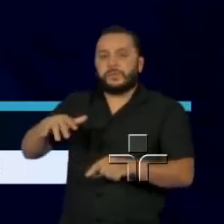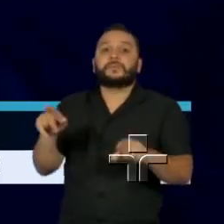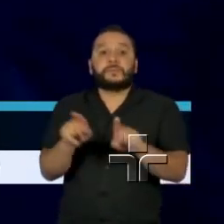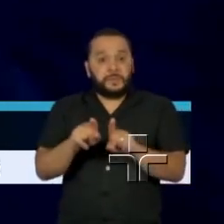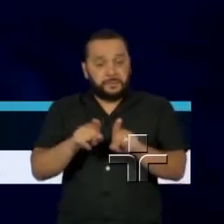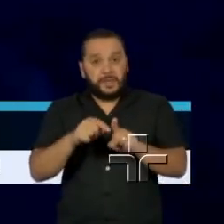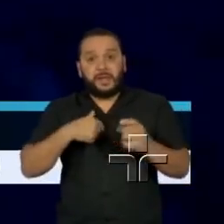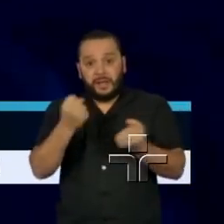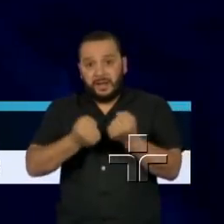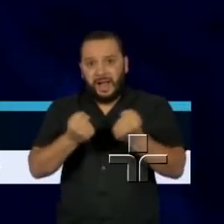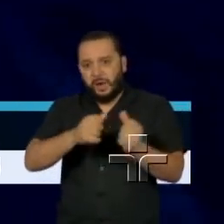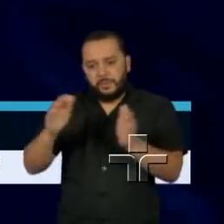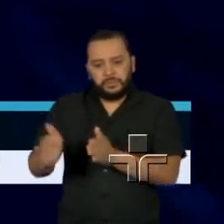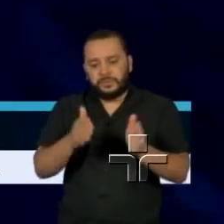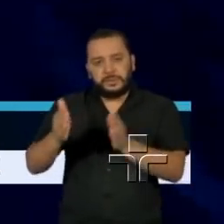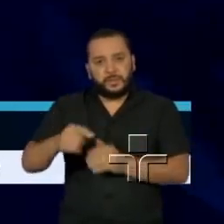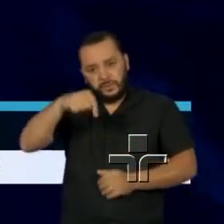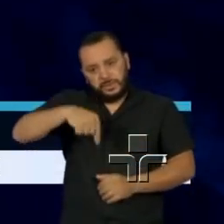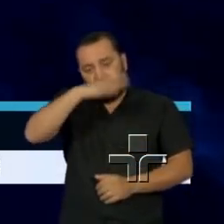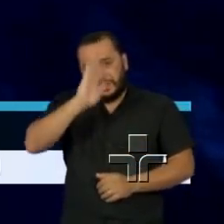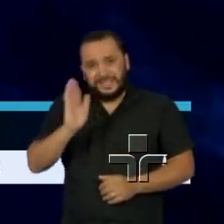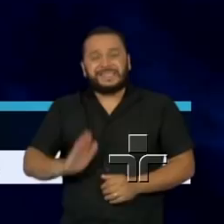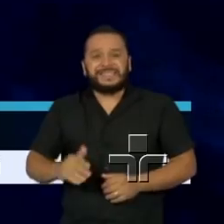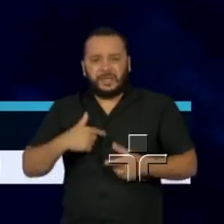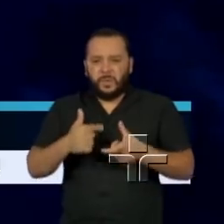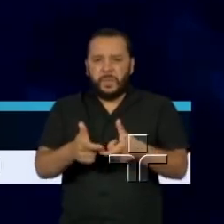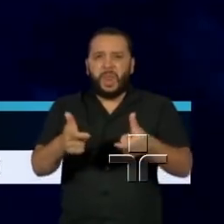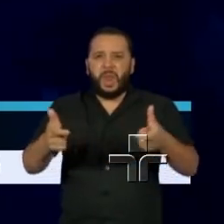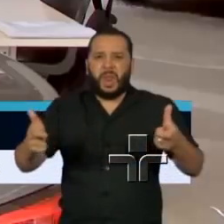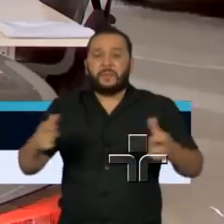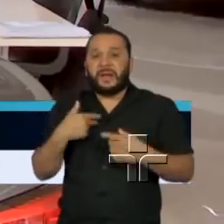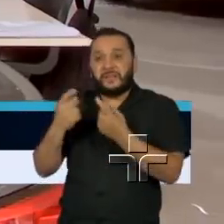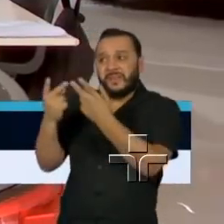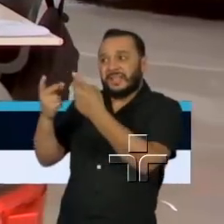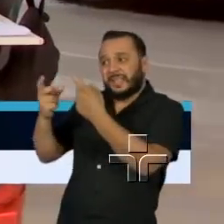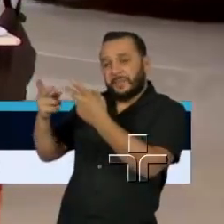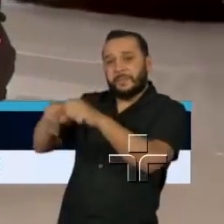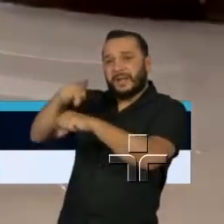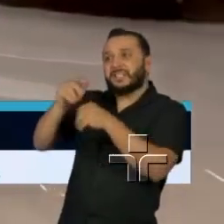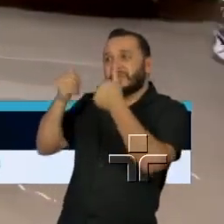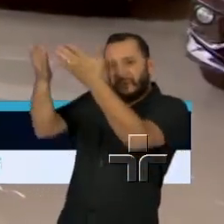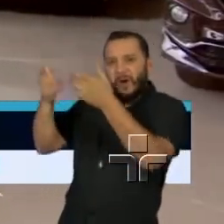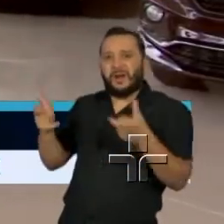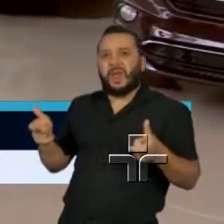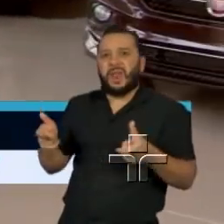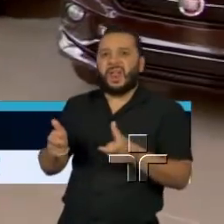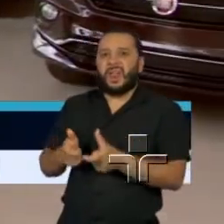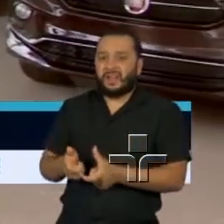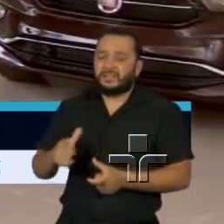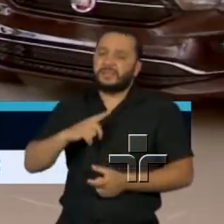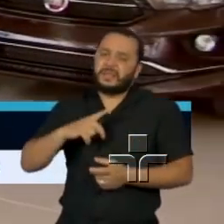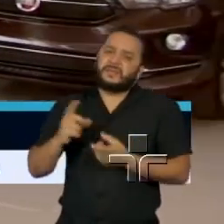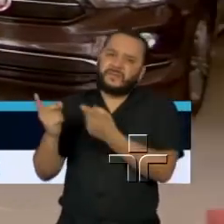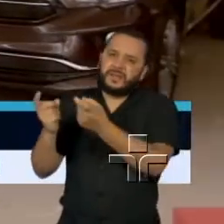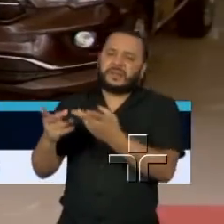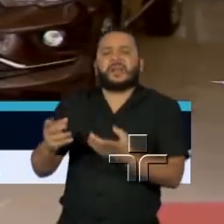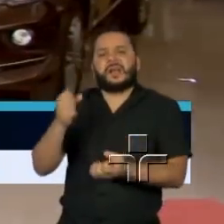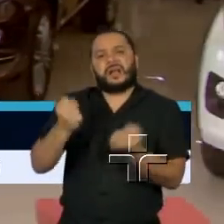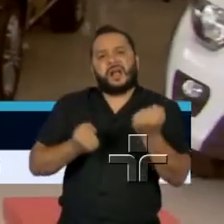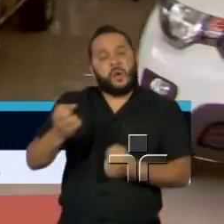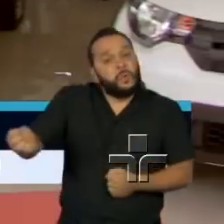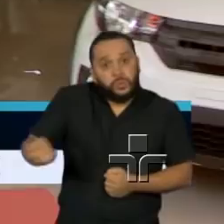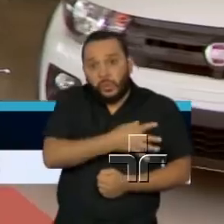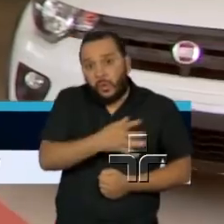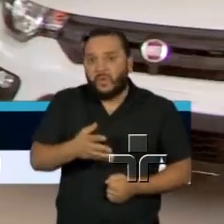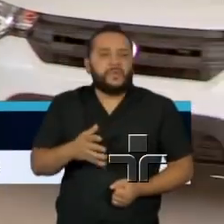veículos no Brasil, mas exportações continuam despencando. As vendas de carro 0 km aceleraram